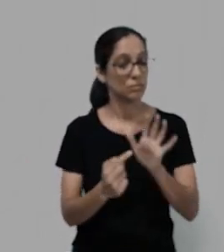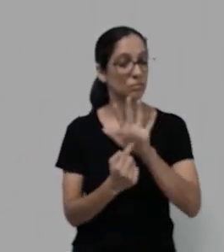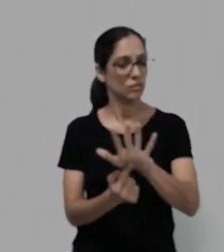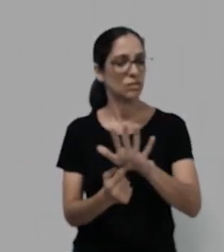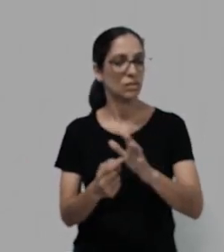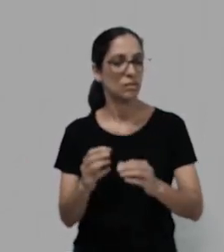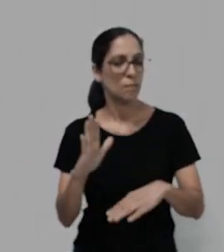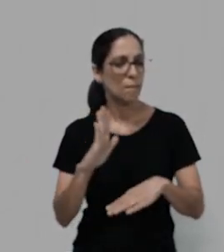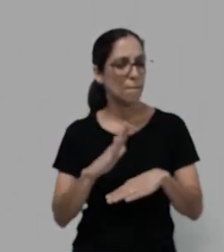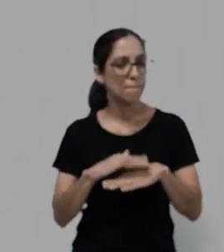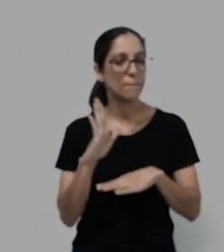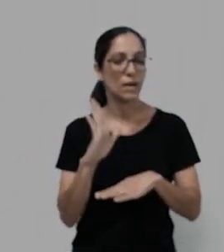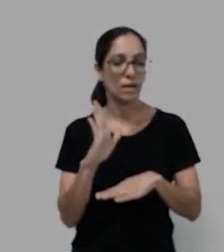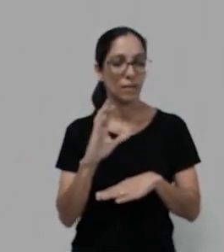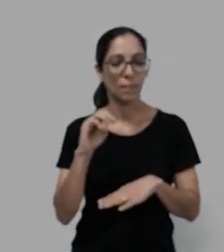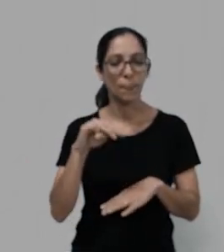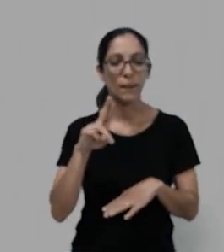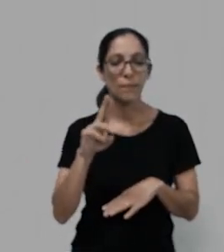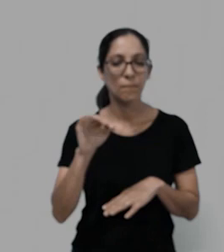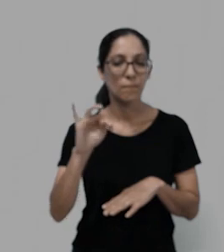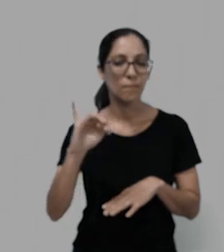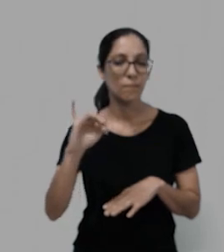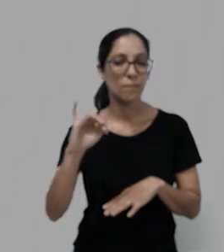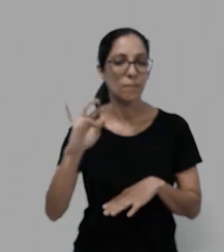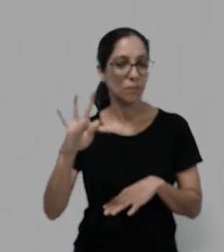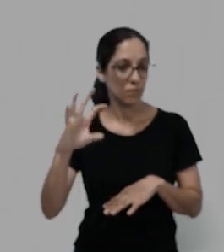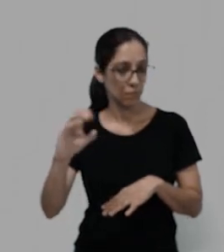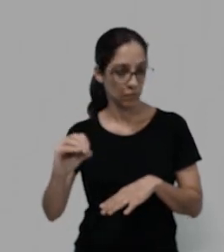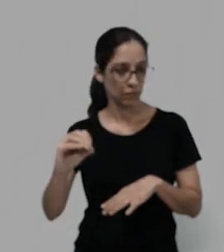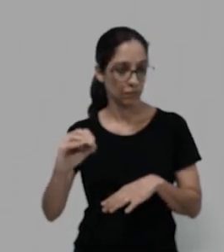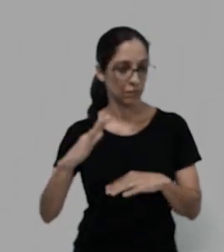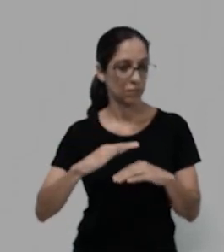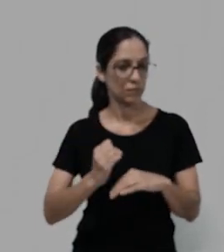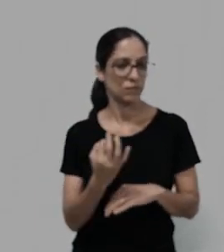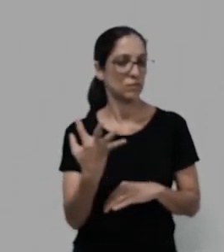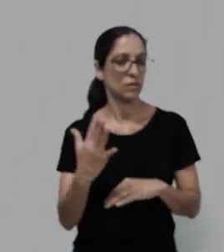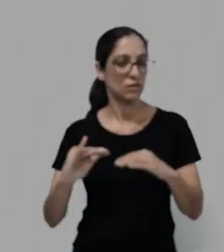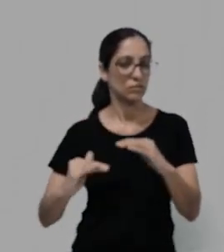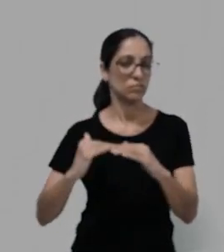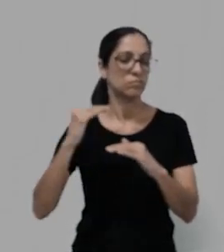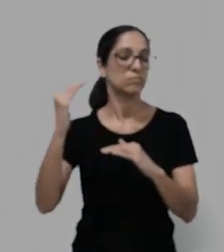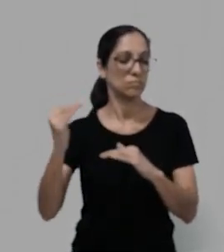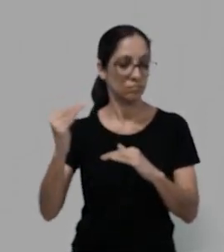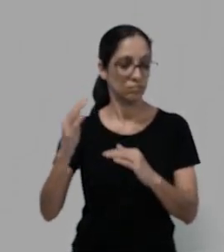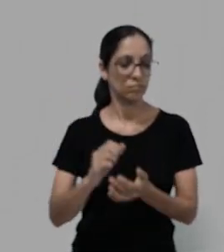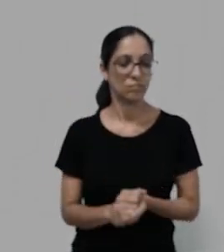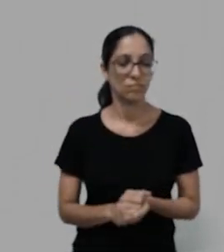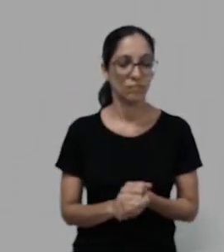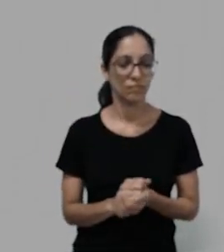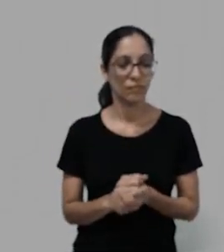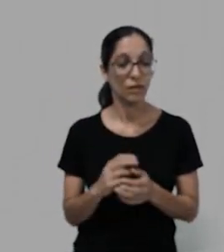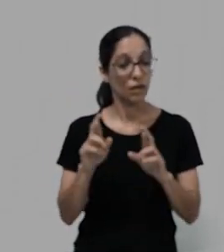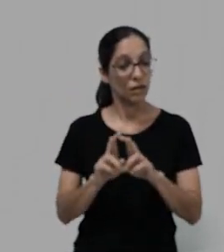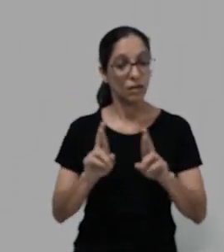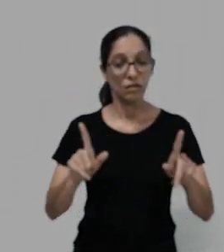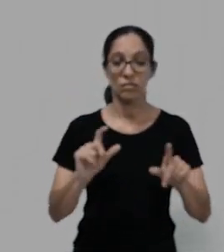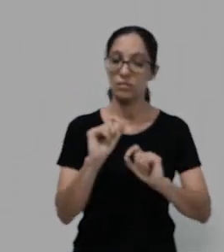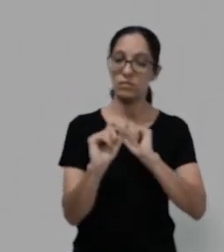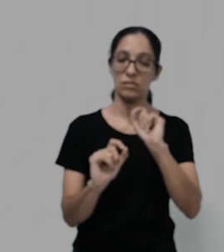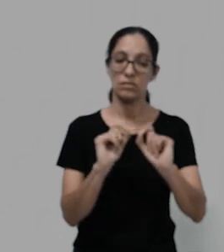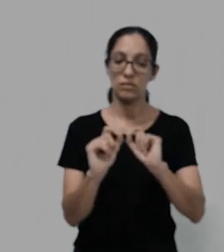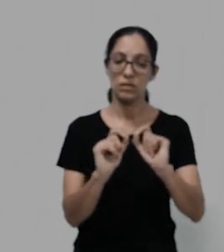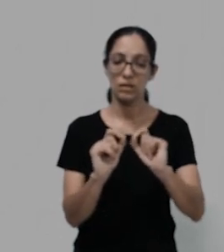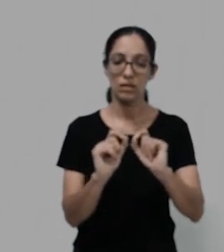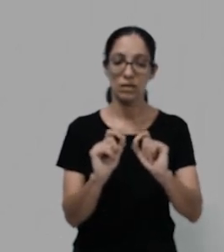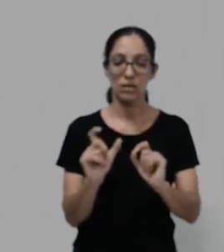indicar muito, tá? Para falar de uma quantidade além daquela unidade. A diferença é